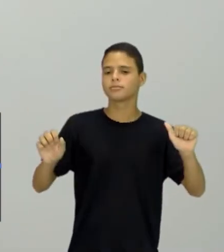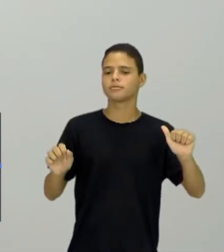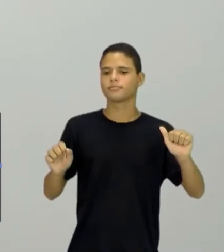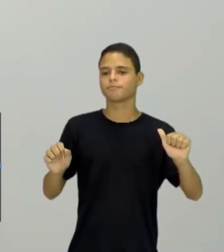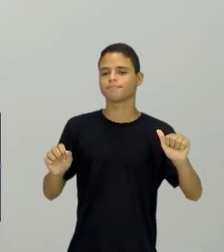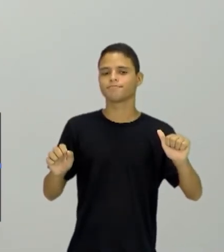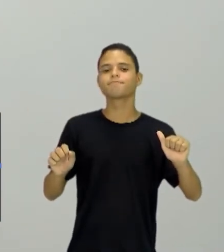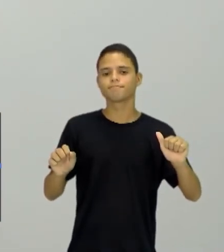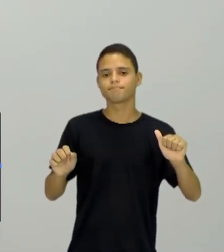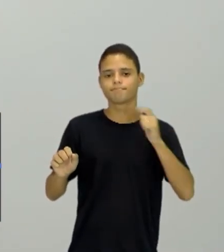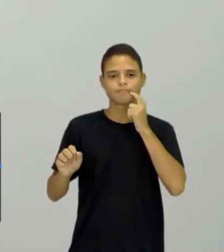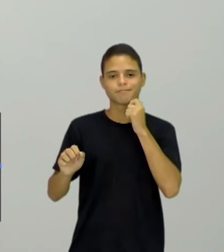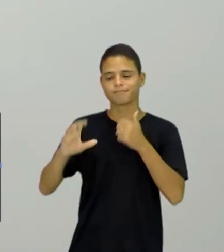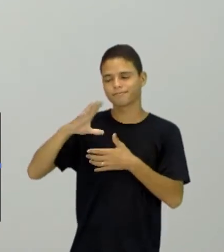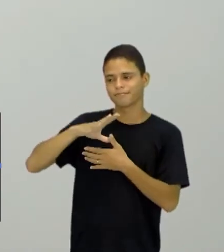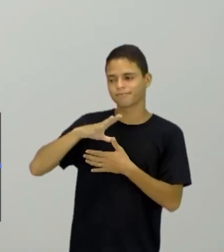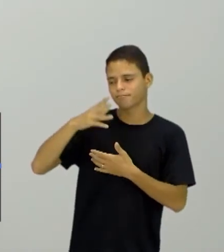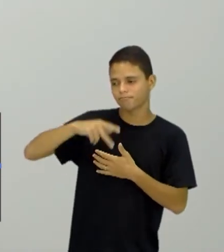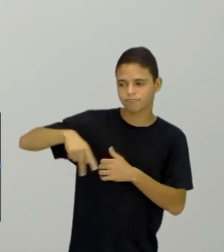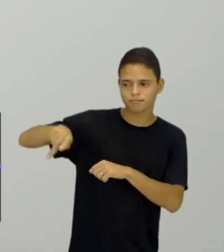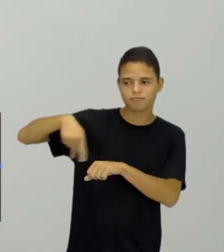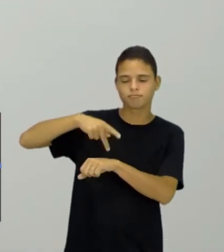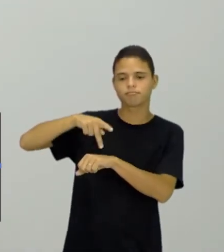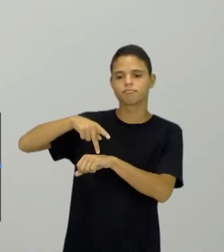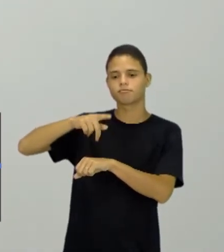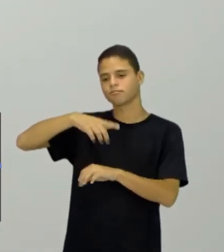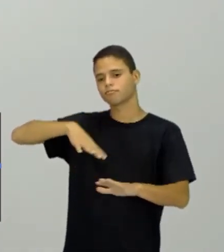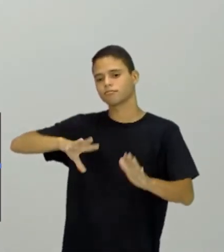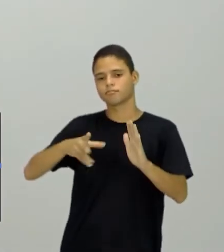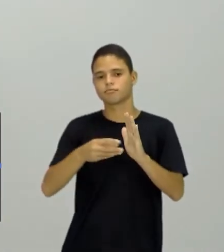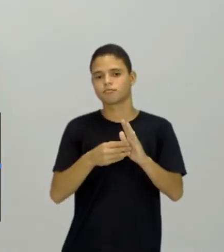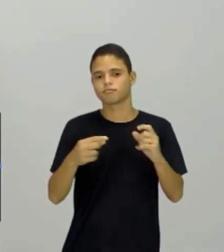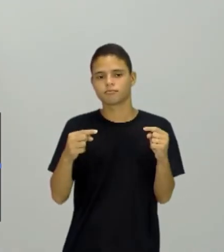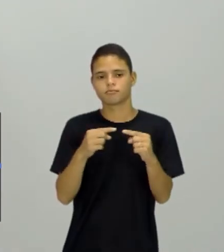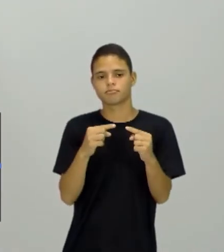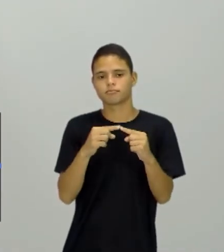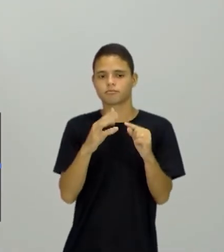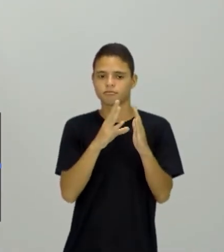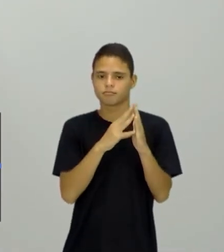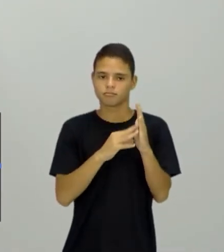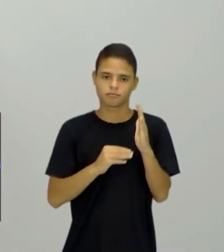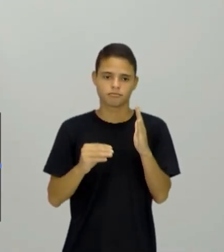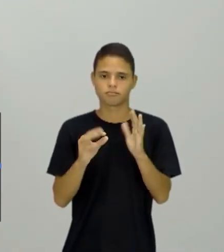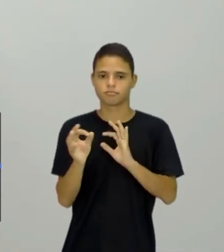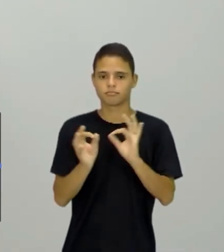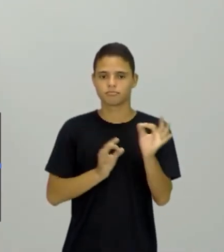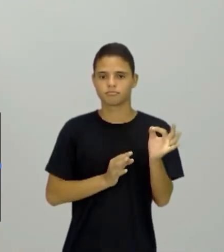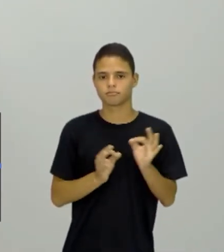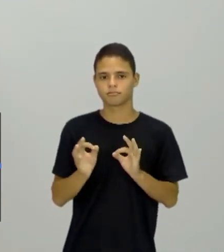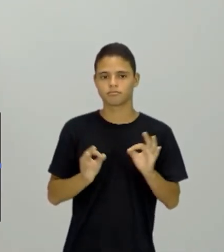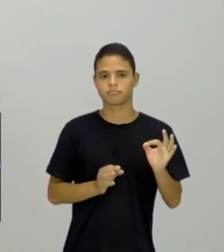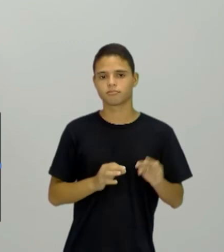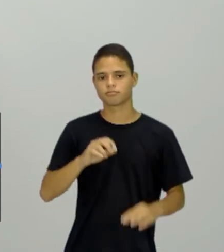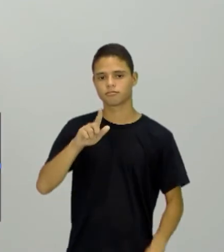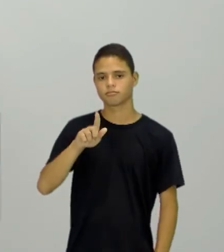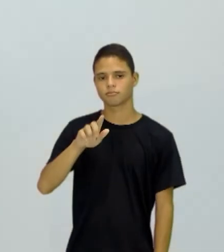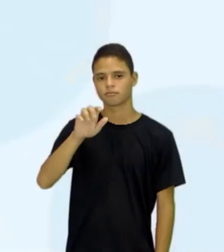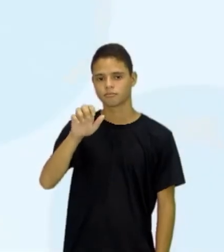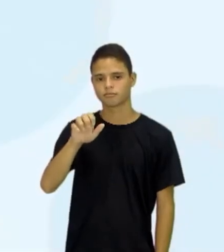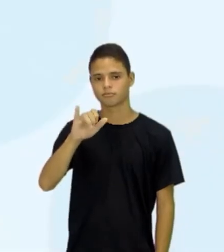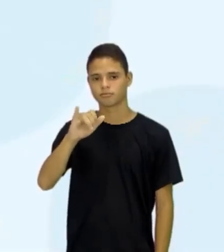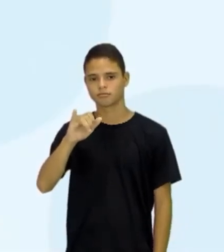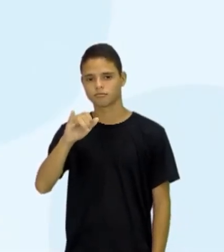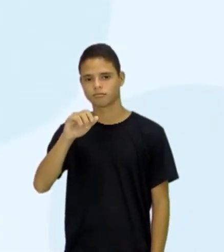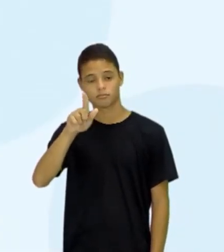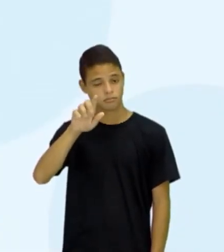se sobreeleva e tudo mais, que tem tudo a ver com esse modelo que a gente chama aí de geoide, que para a